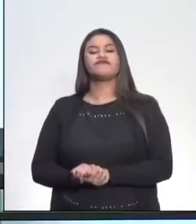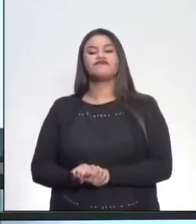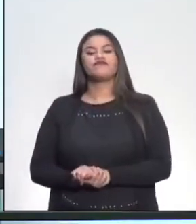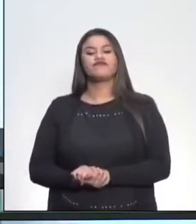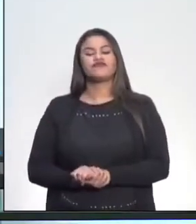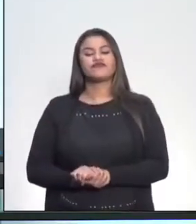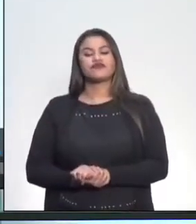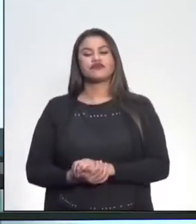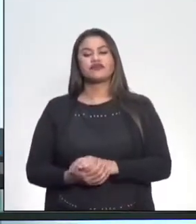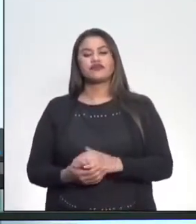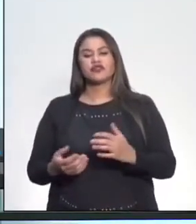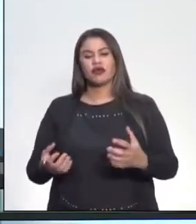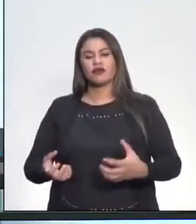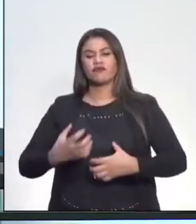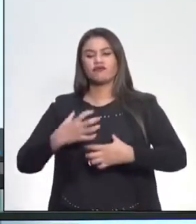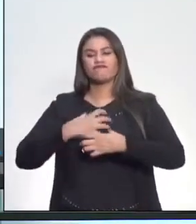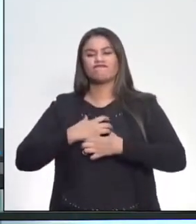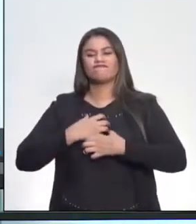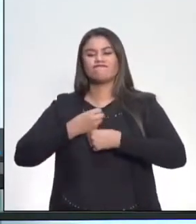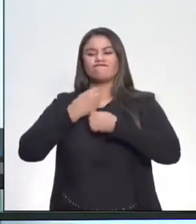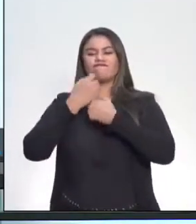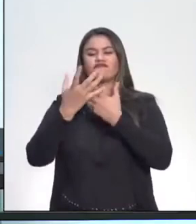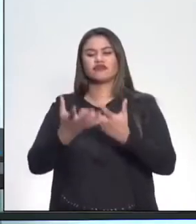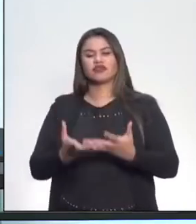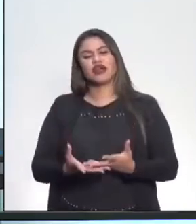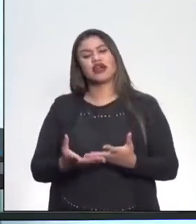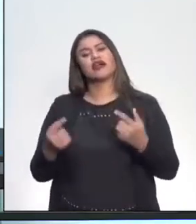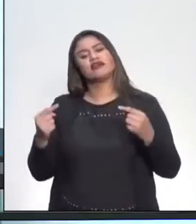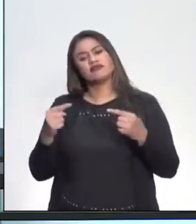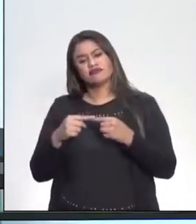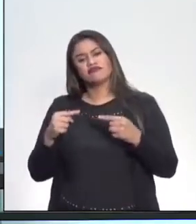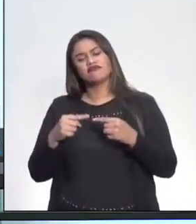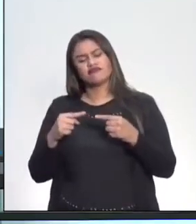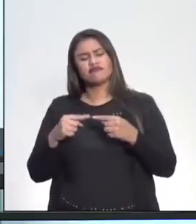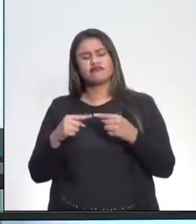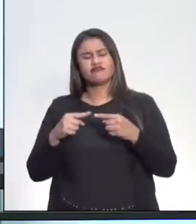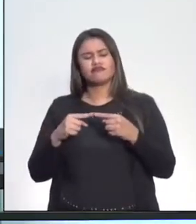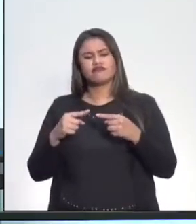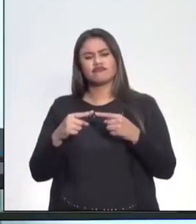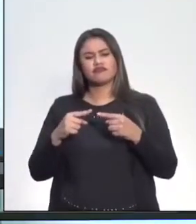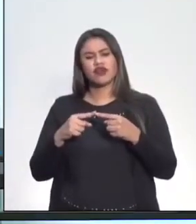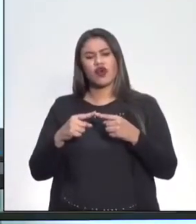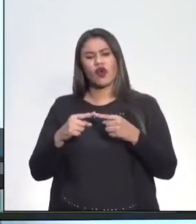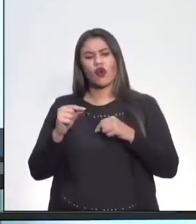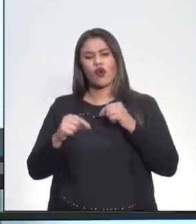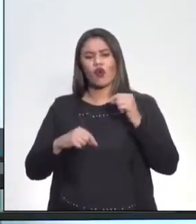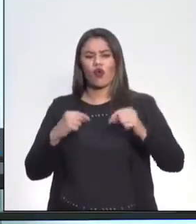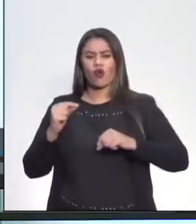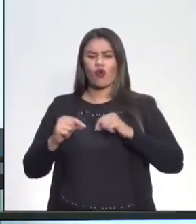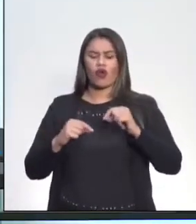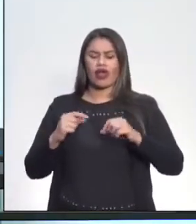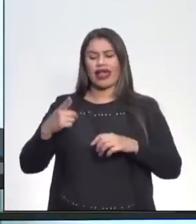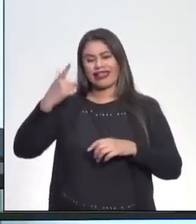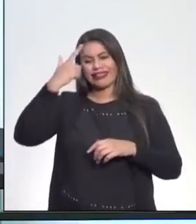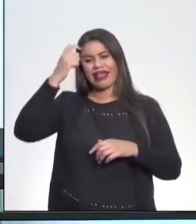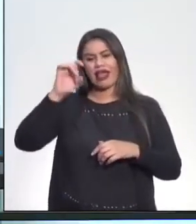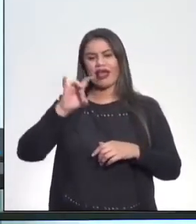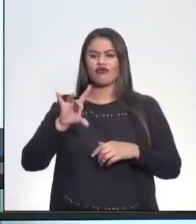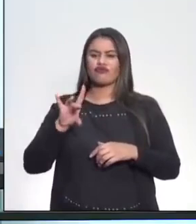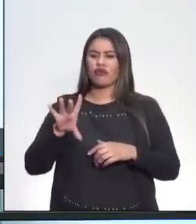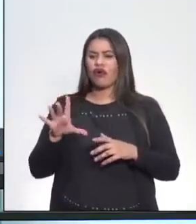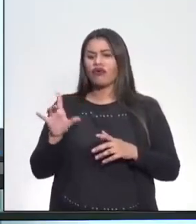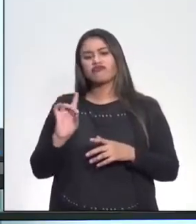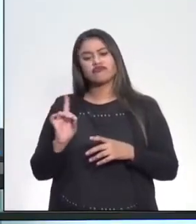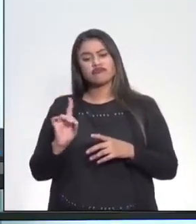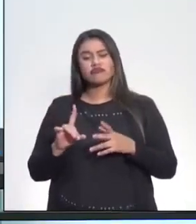da expressão de sentimentos, que foi outra colega que falou, também, né, quando a gente tenta expressar algo, às vezes não é só uma ideia que a gente teve,